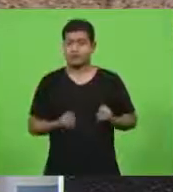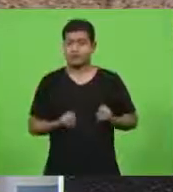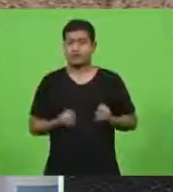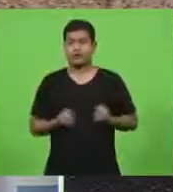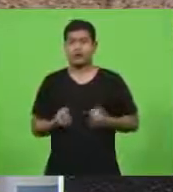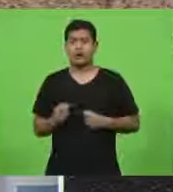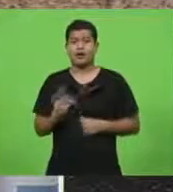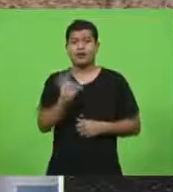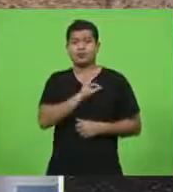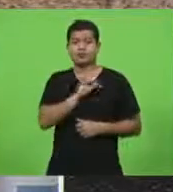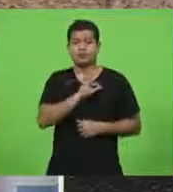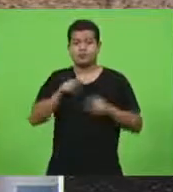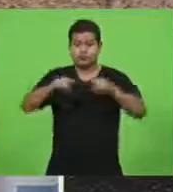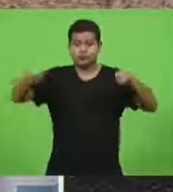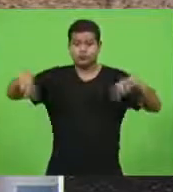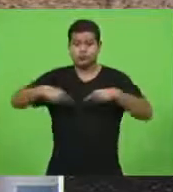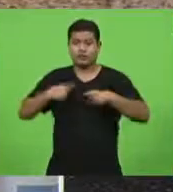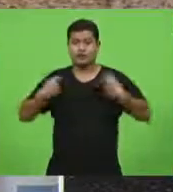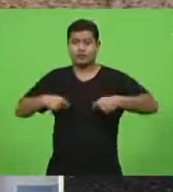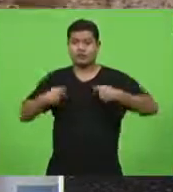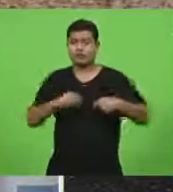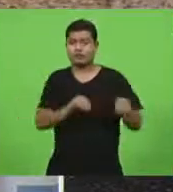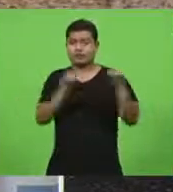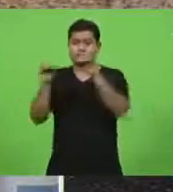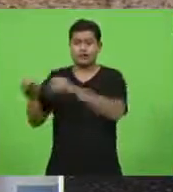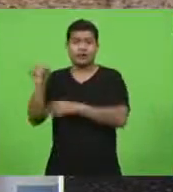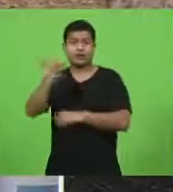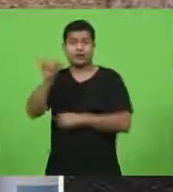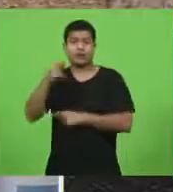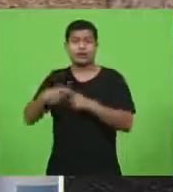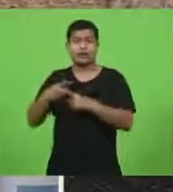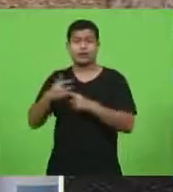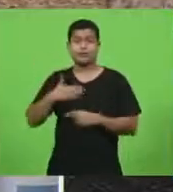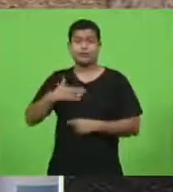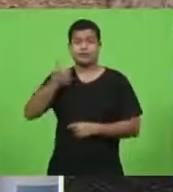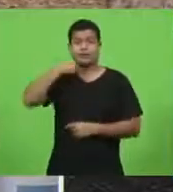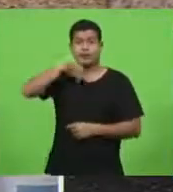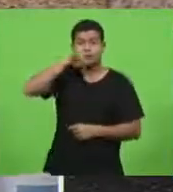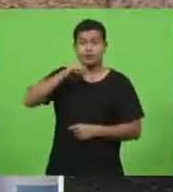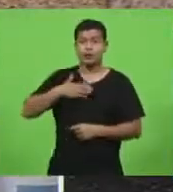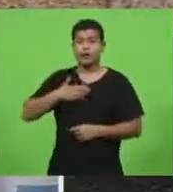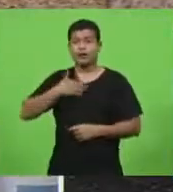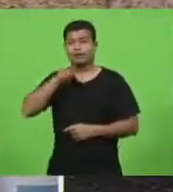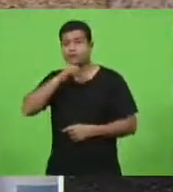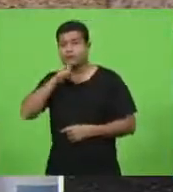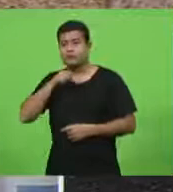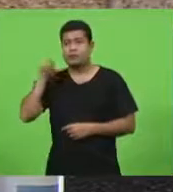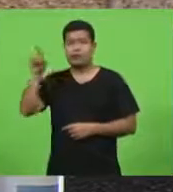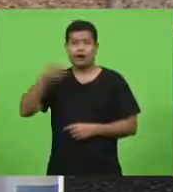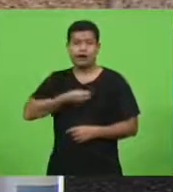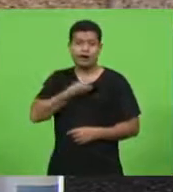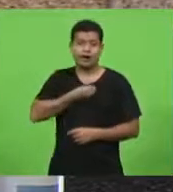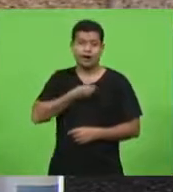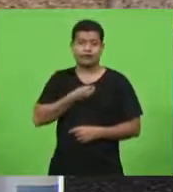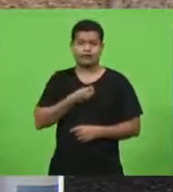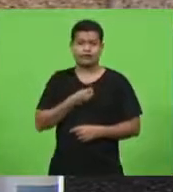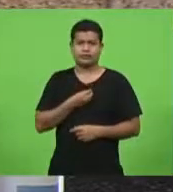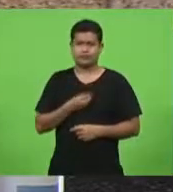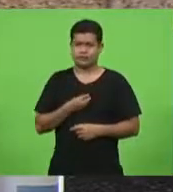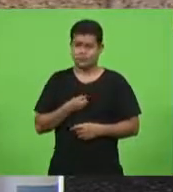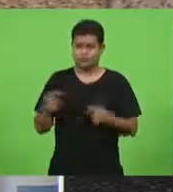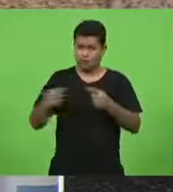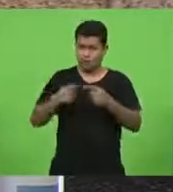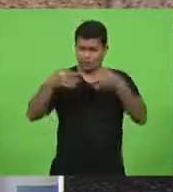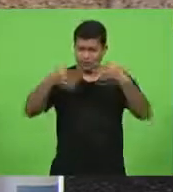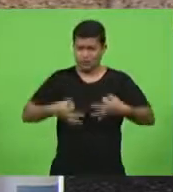gabinete do deputado, ah, eu preciso ir para Itajaí, porque lá minha mãe mora lá, minha avó mora lá. Está sendo atendido? Quero saber